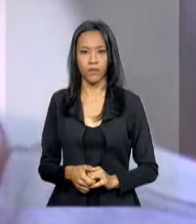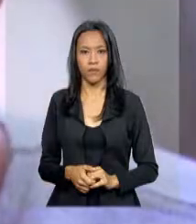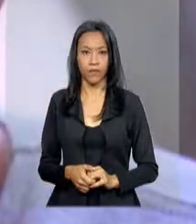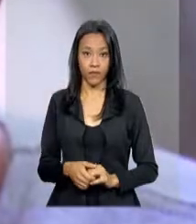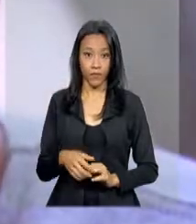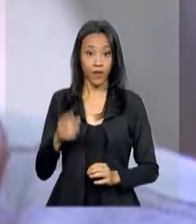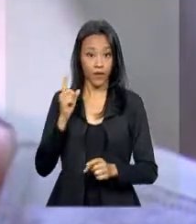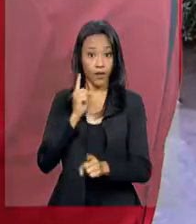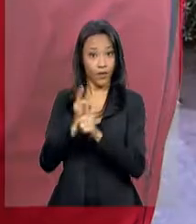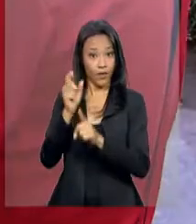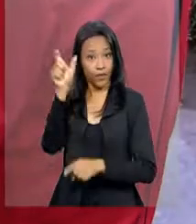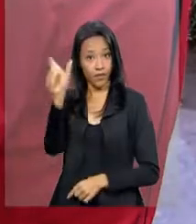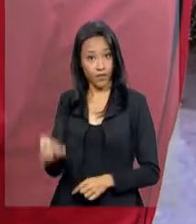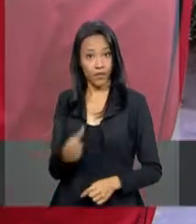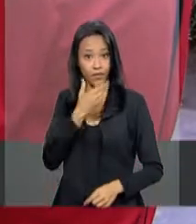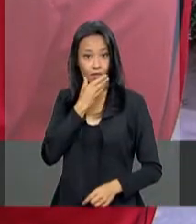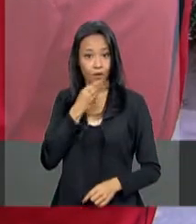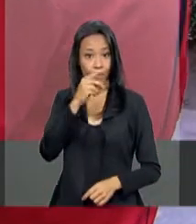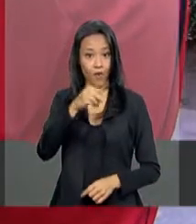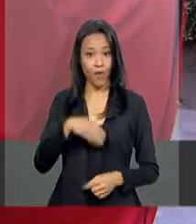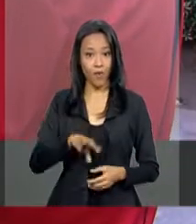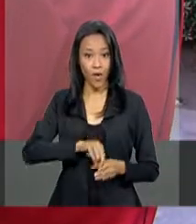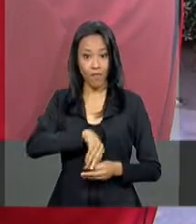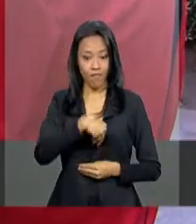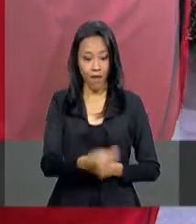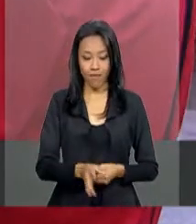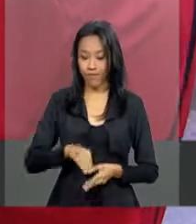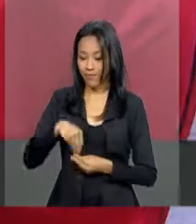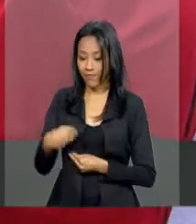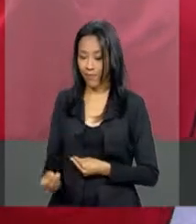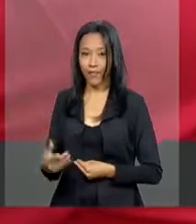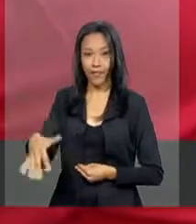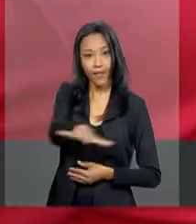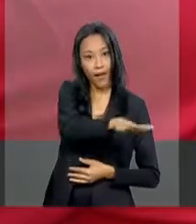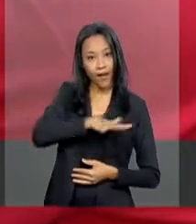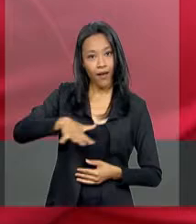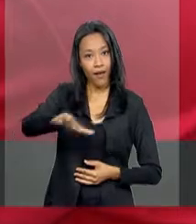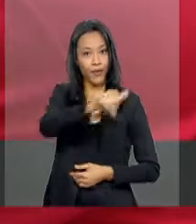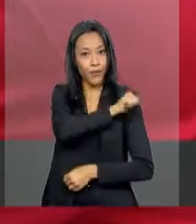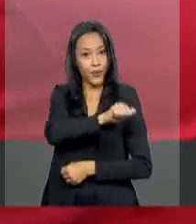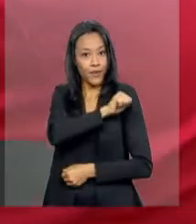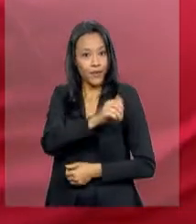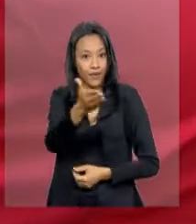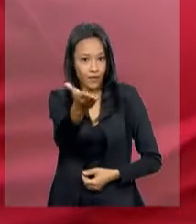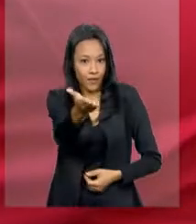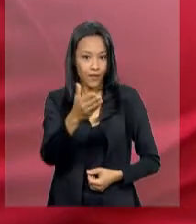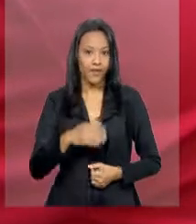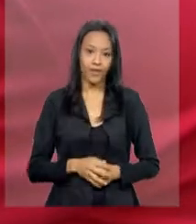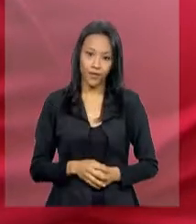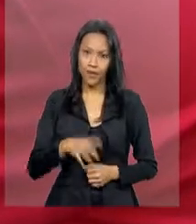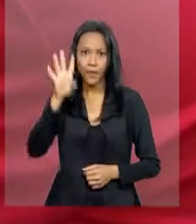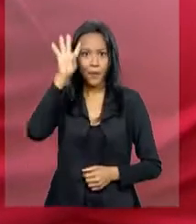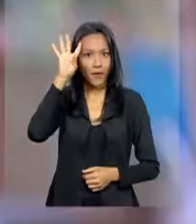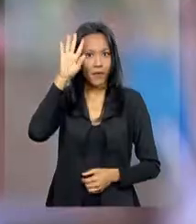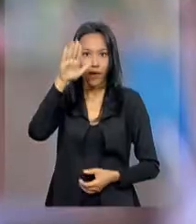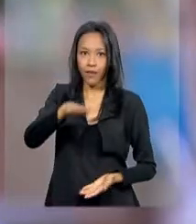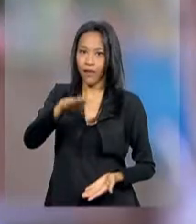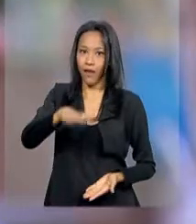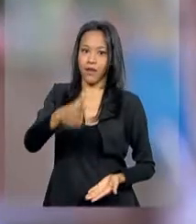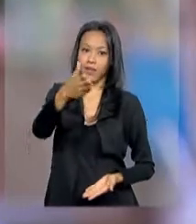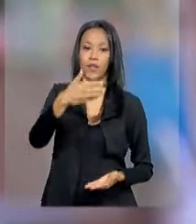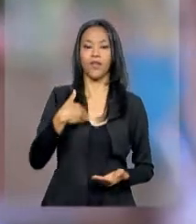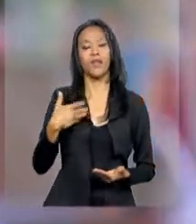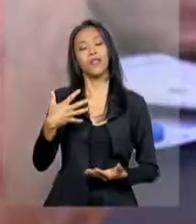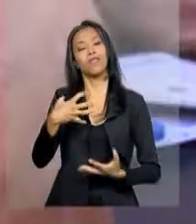Encontramos o José jogando sueca numa praça de Botafogo, bairro da zona sul do Rio de Janeiro, numa quarta-feira à tarde. A